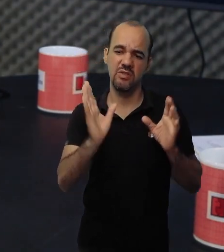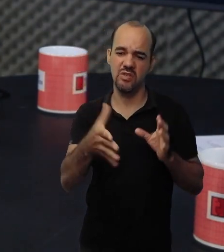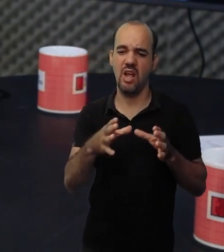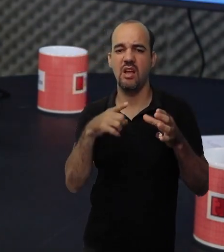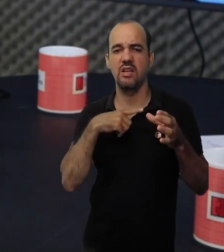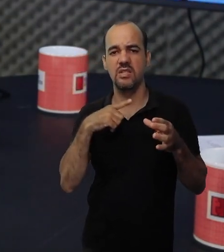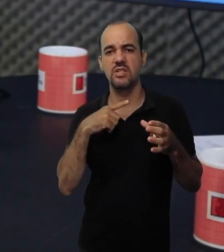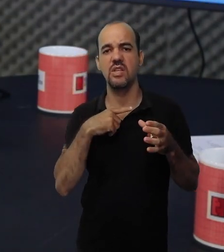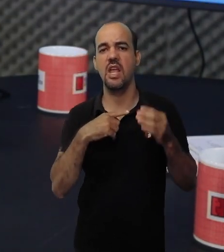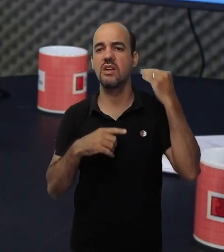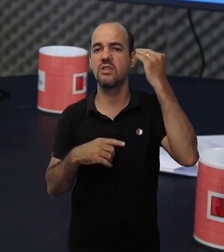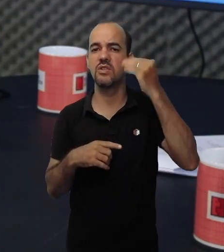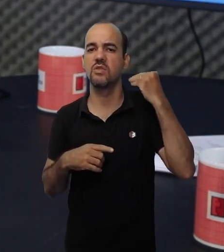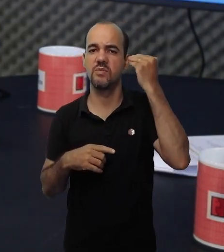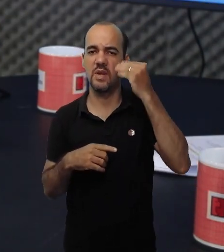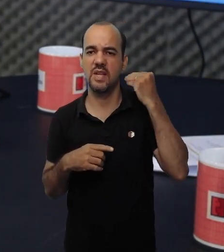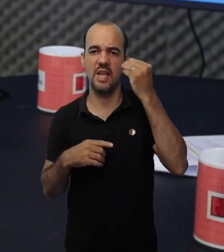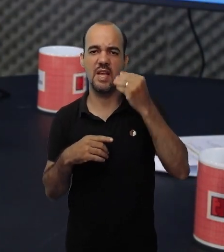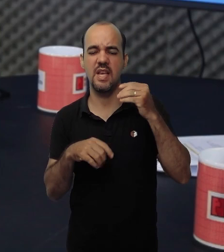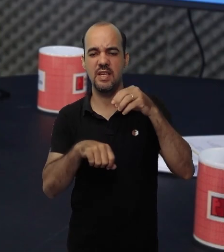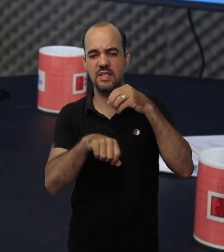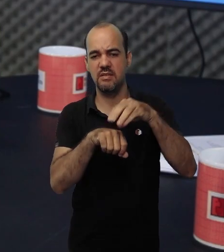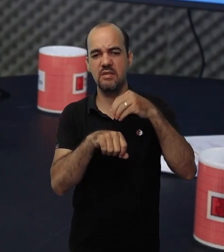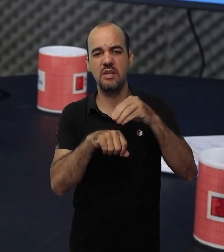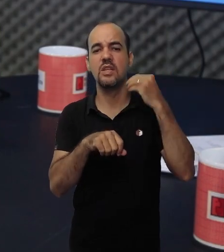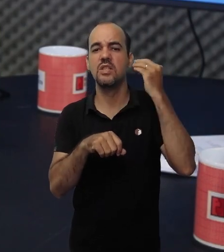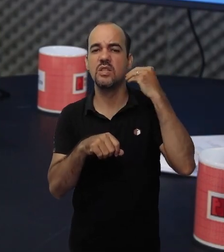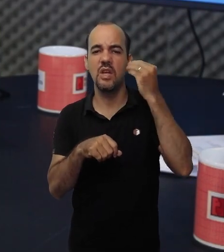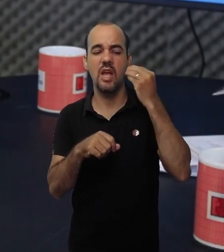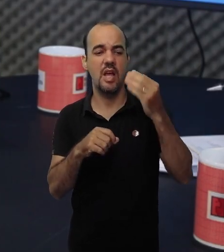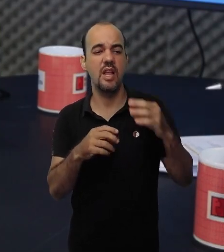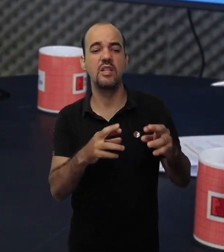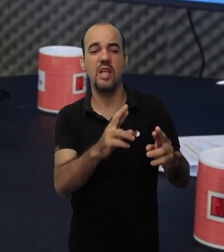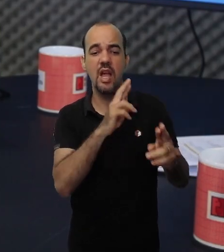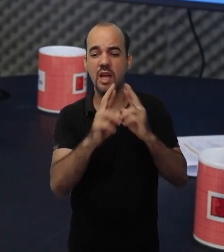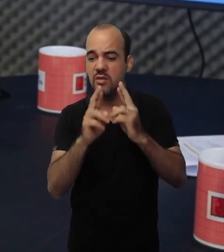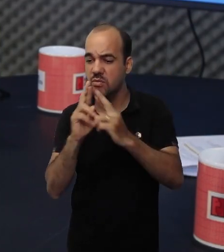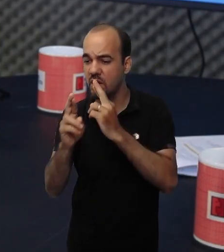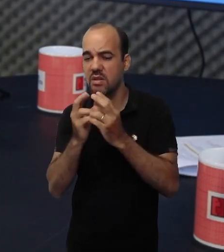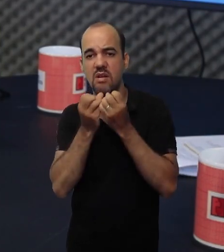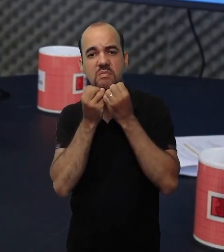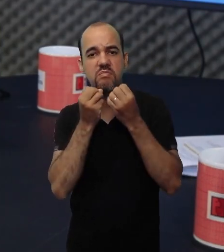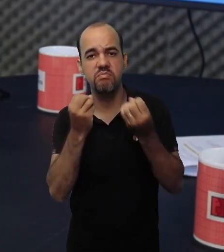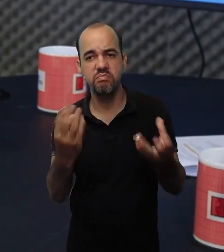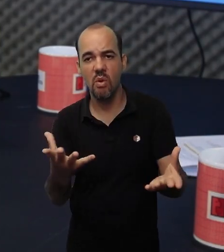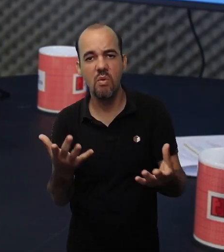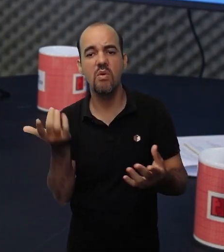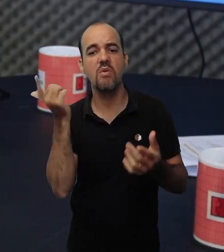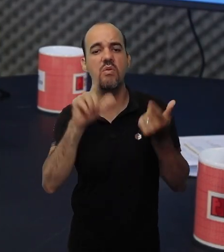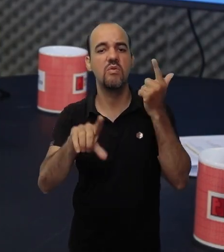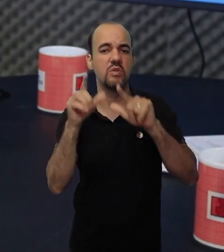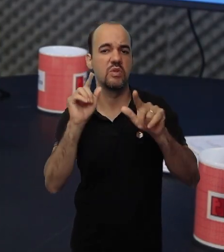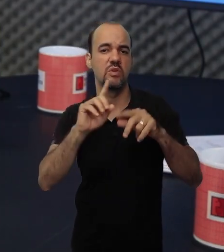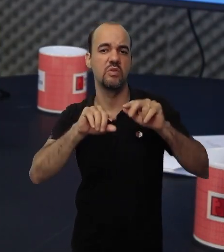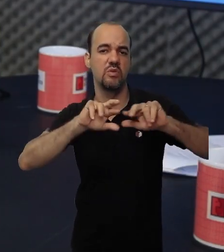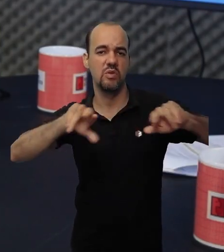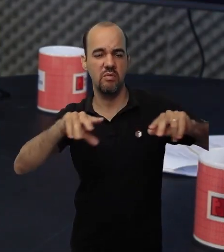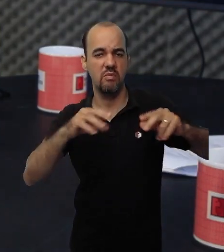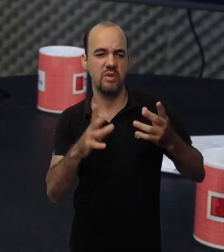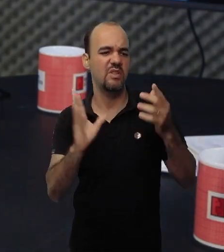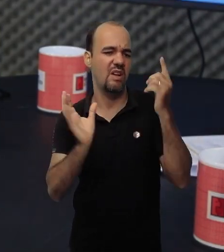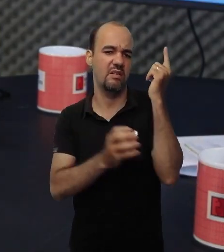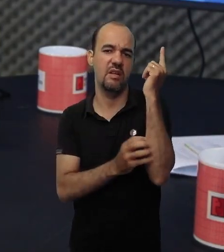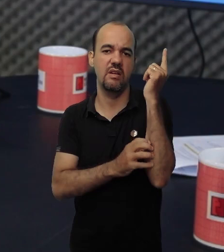práticas exitosas na GRE. E isso ser exposto pela comunicação e a gente